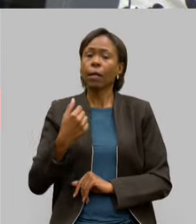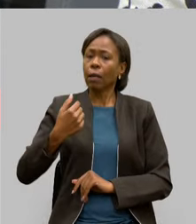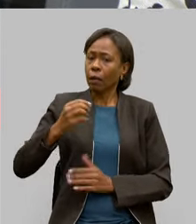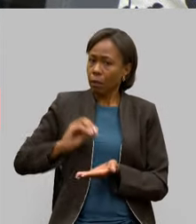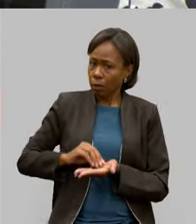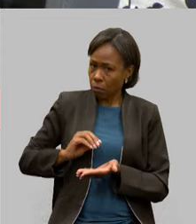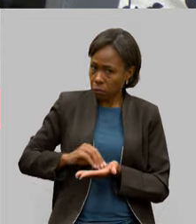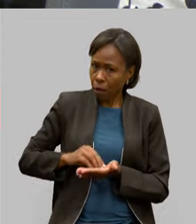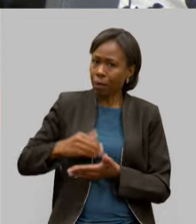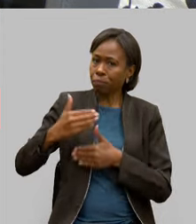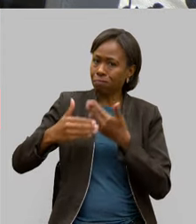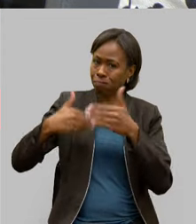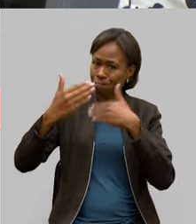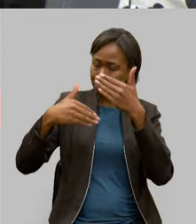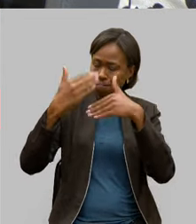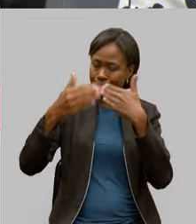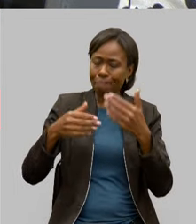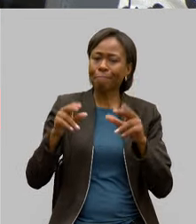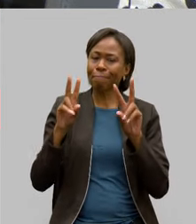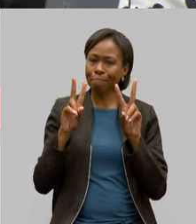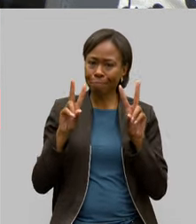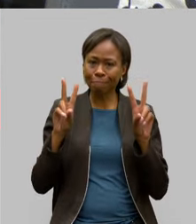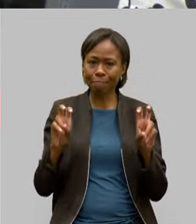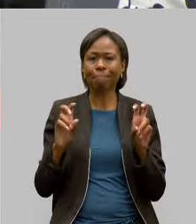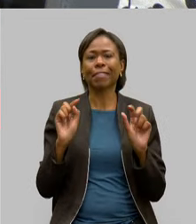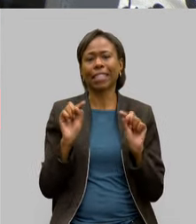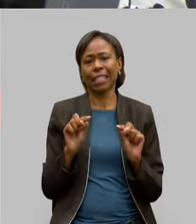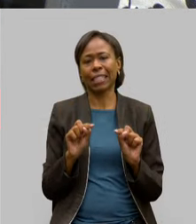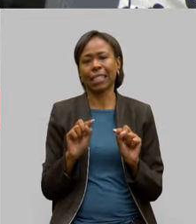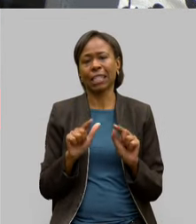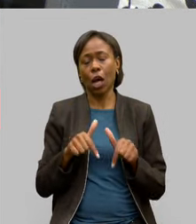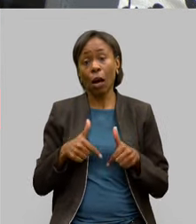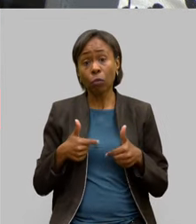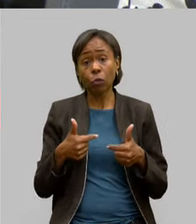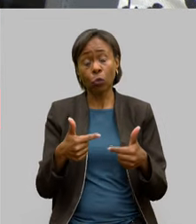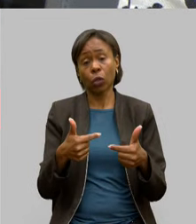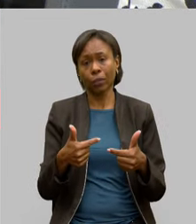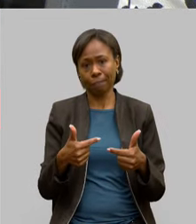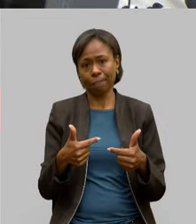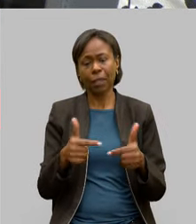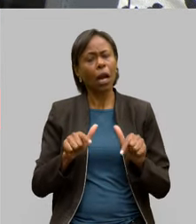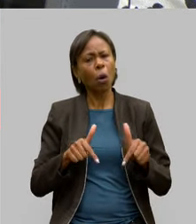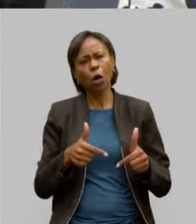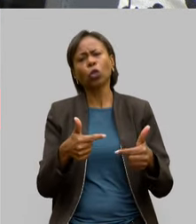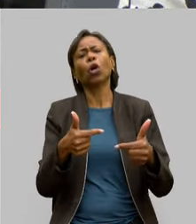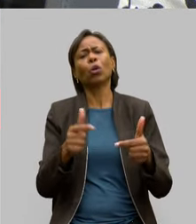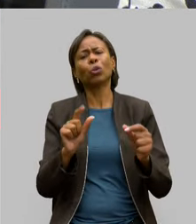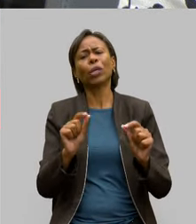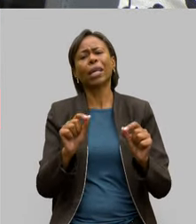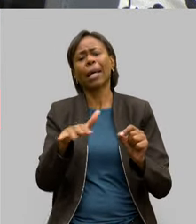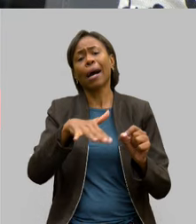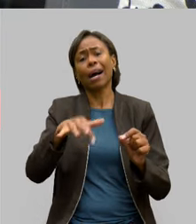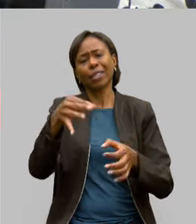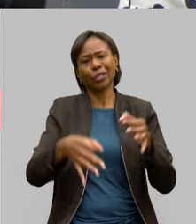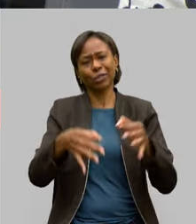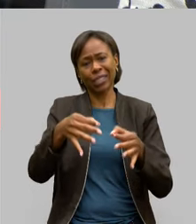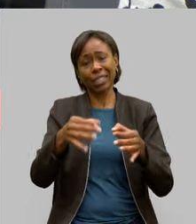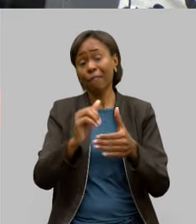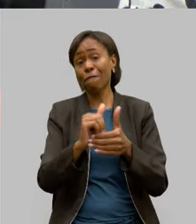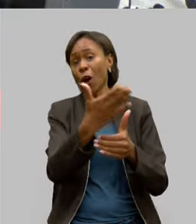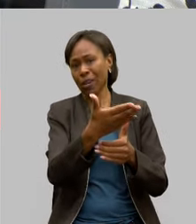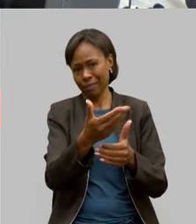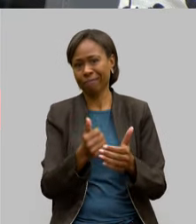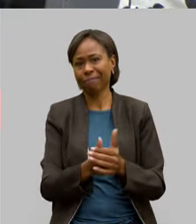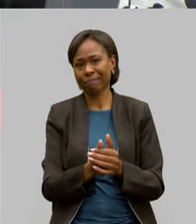muito em relação a a atuação que eu digo que a atuação extrajudicial eh a